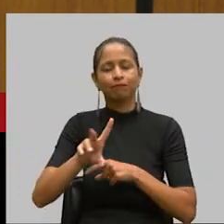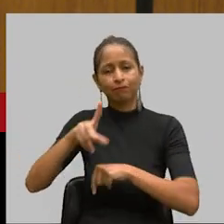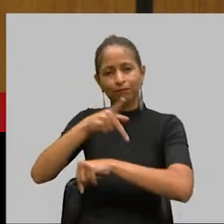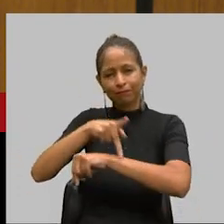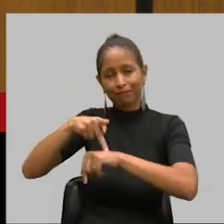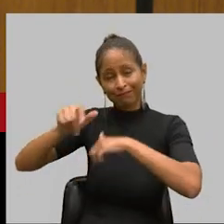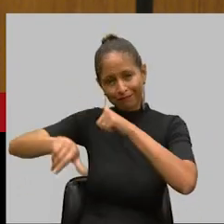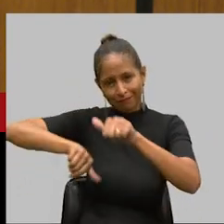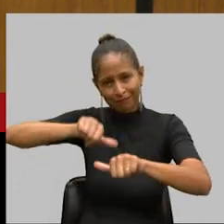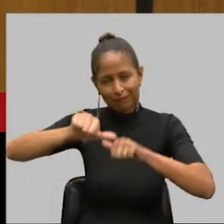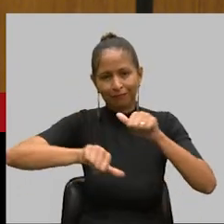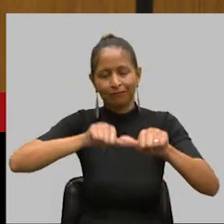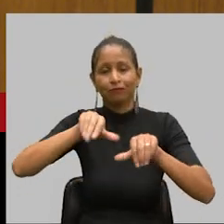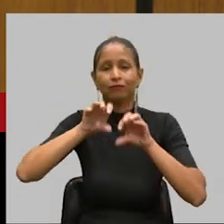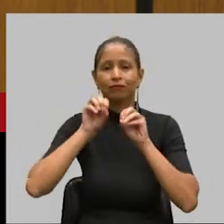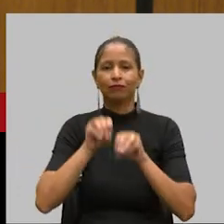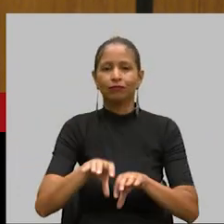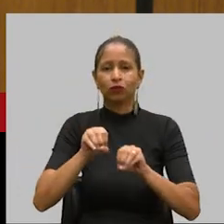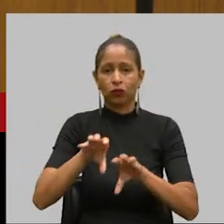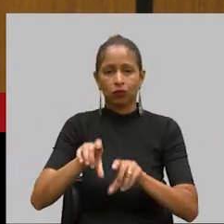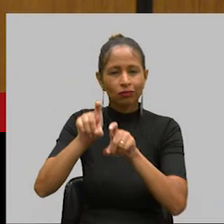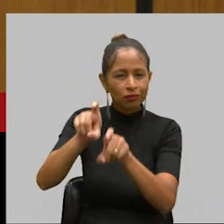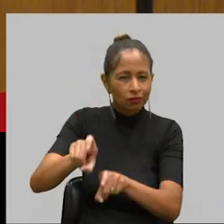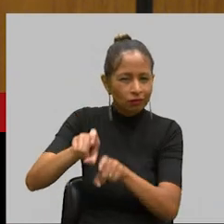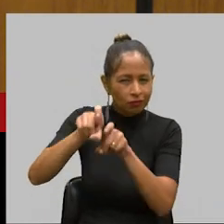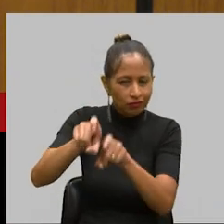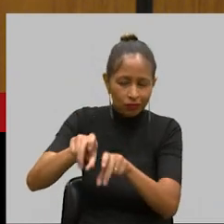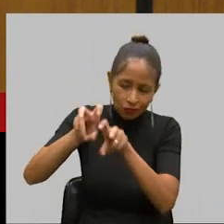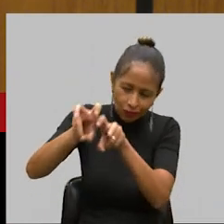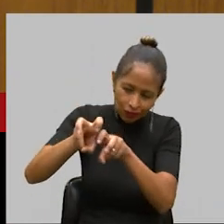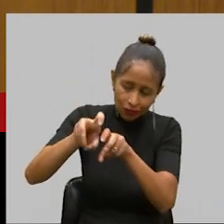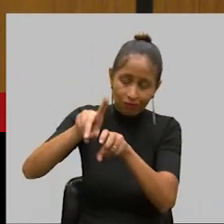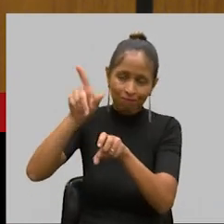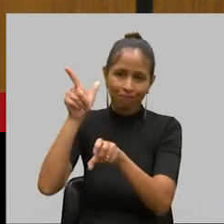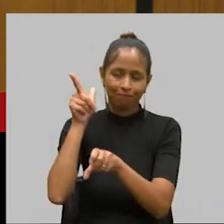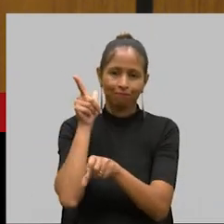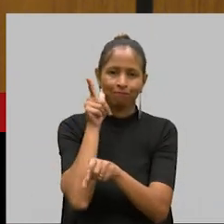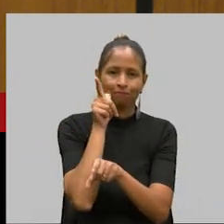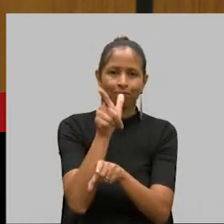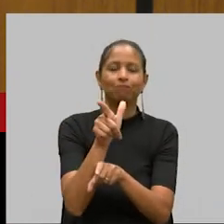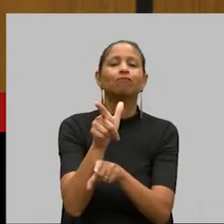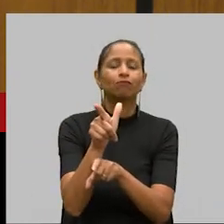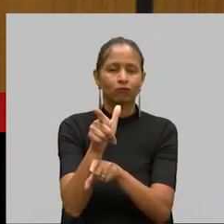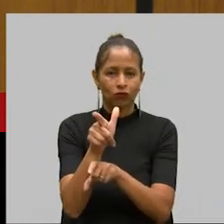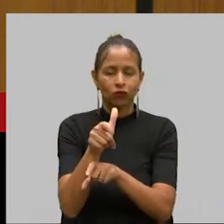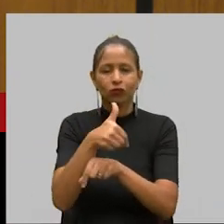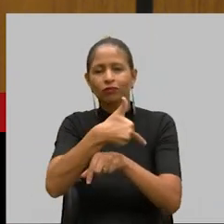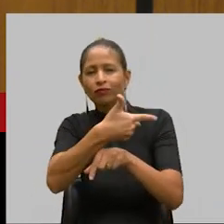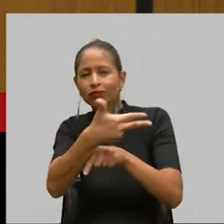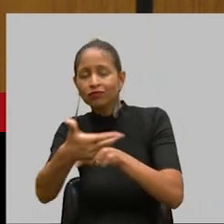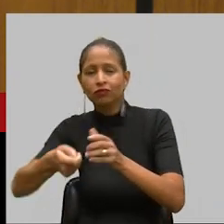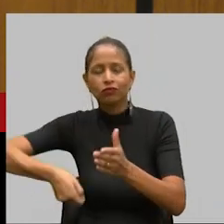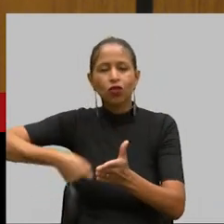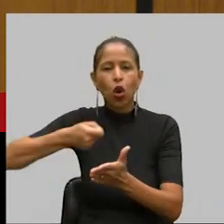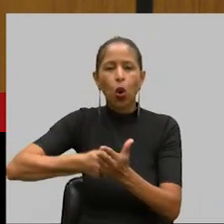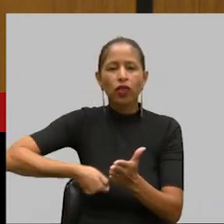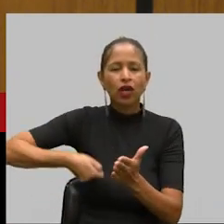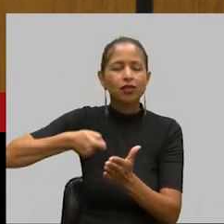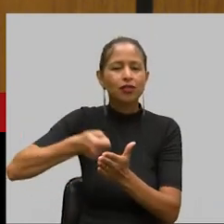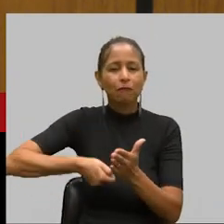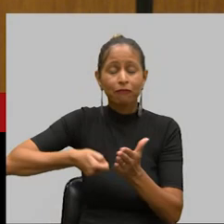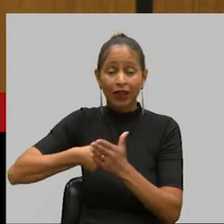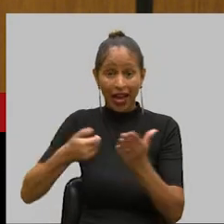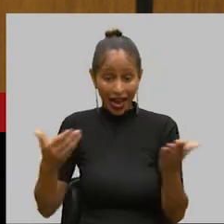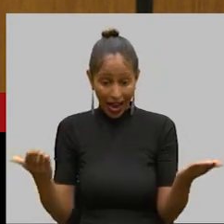alternância e que a educação do campo conquistou fruto de diversas lutas e que